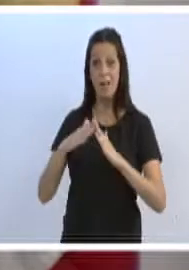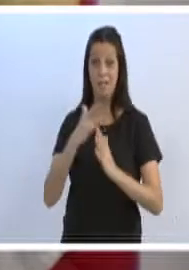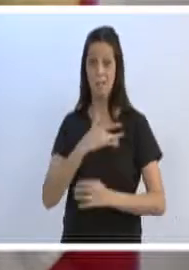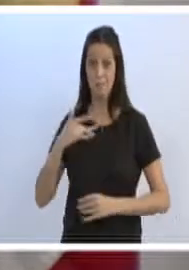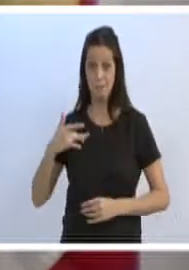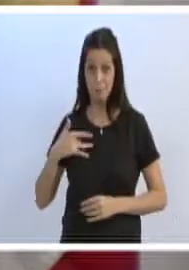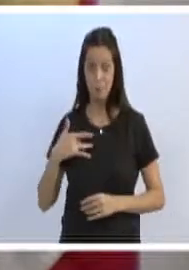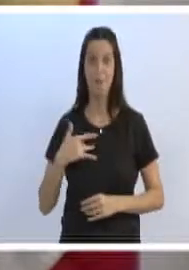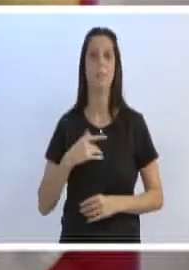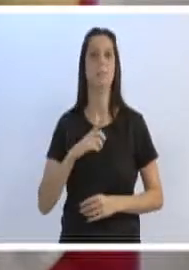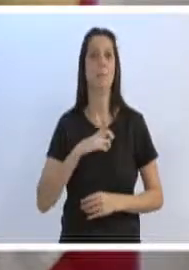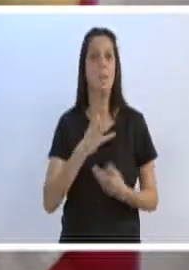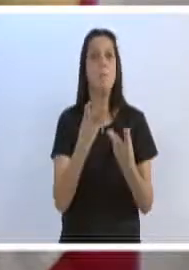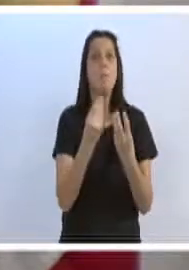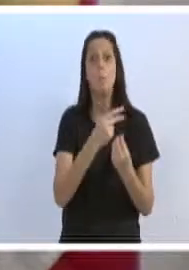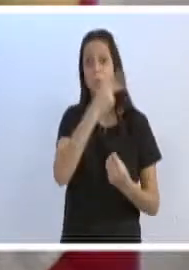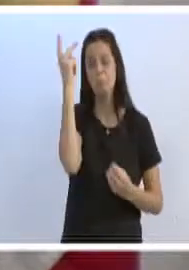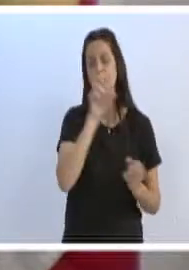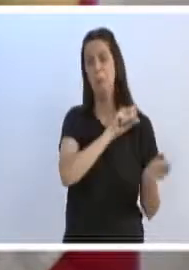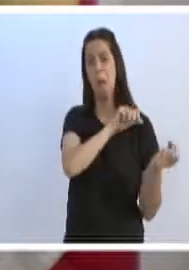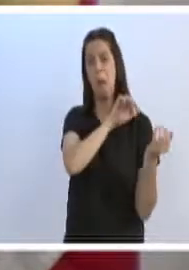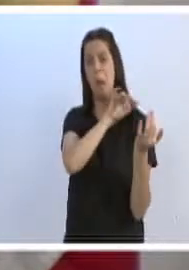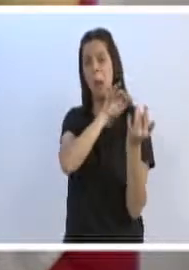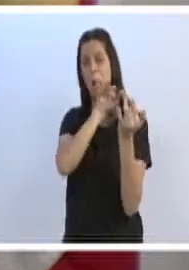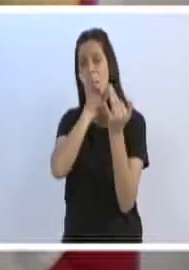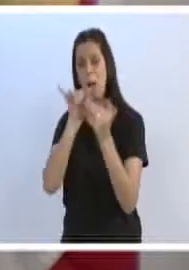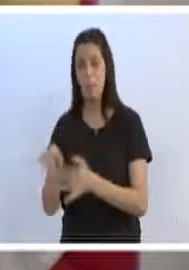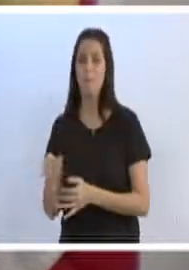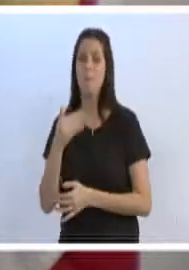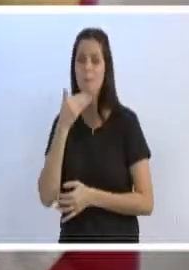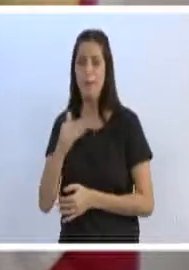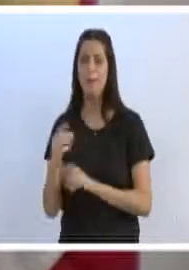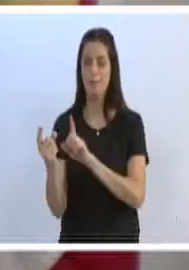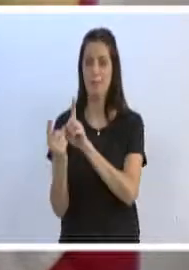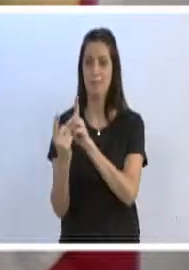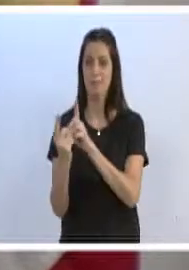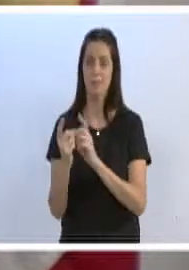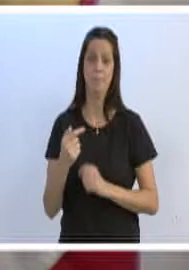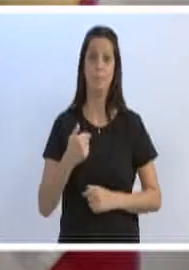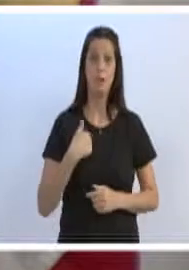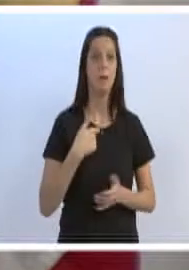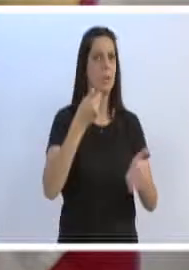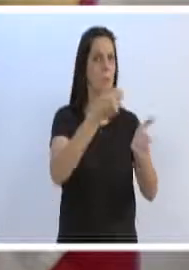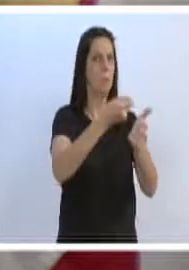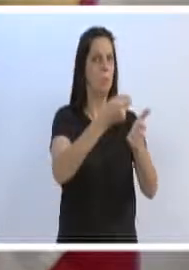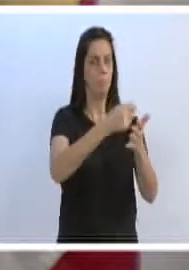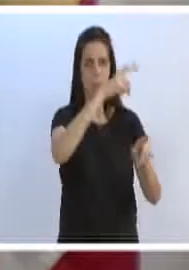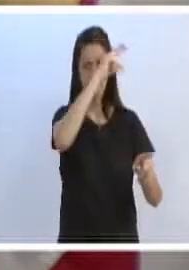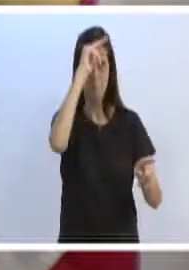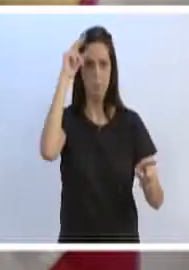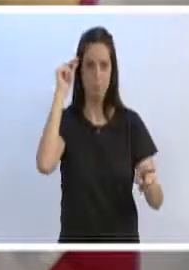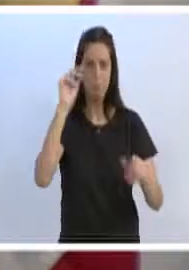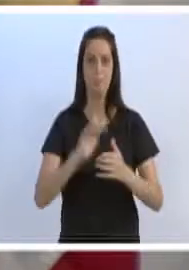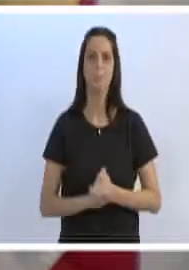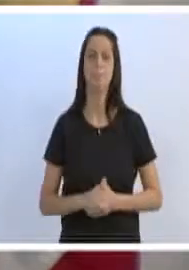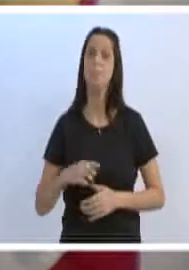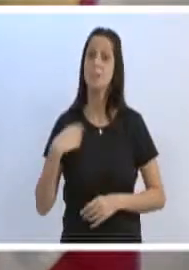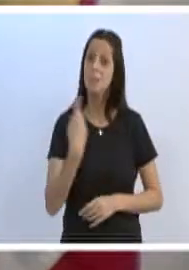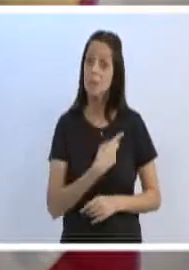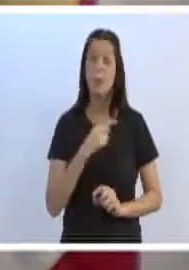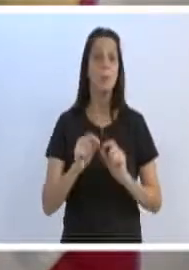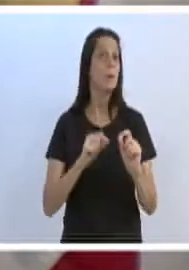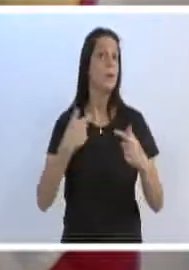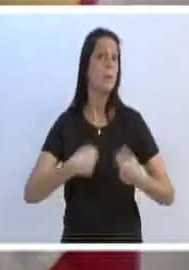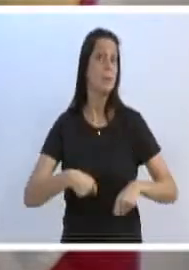é enorme e eu estou cobrando por parte do executivo que nós tenhamos